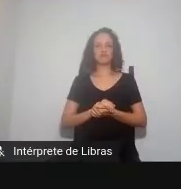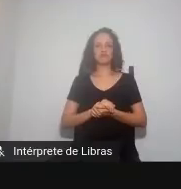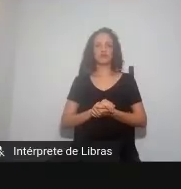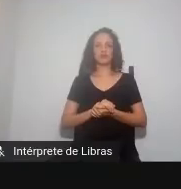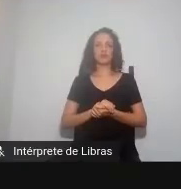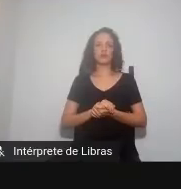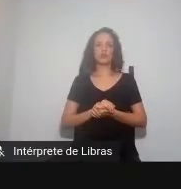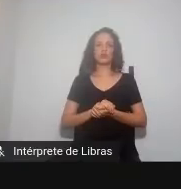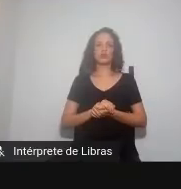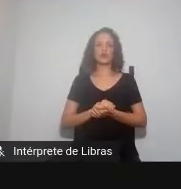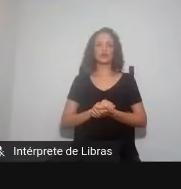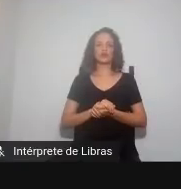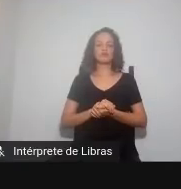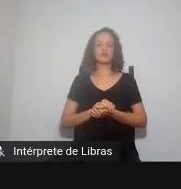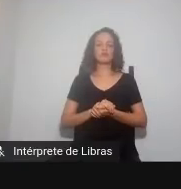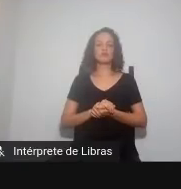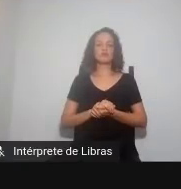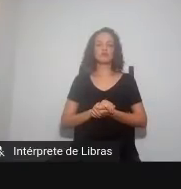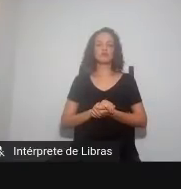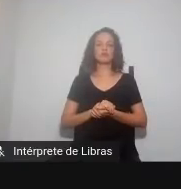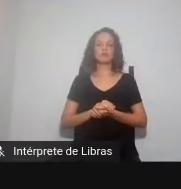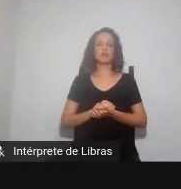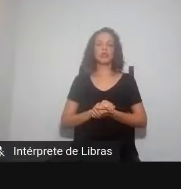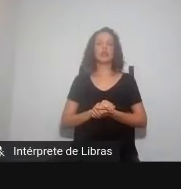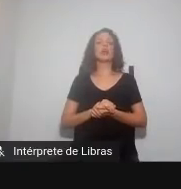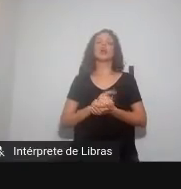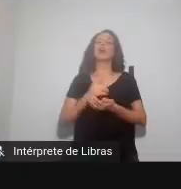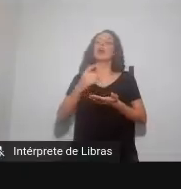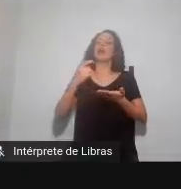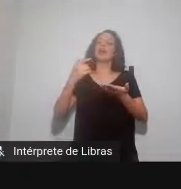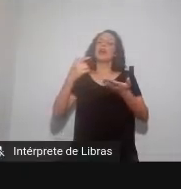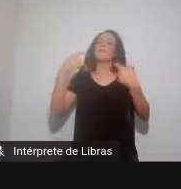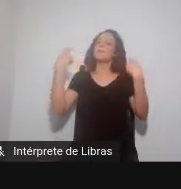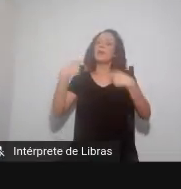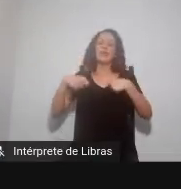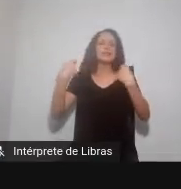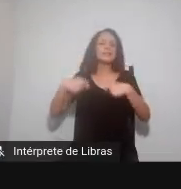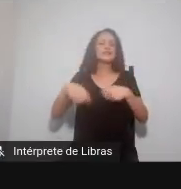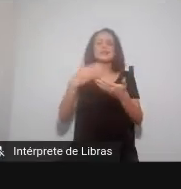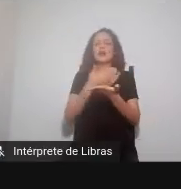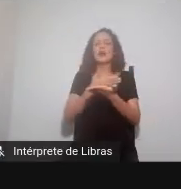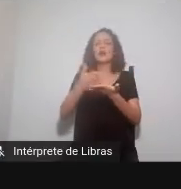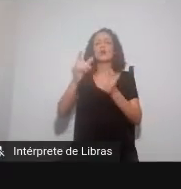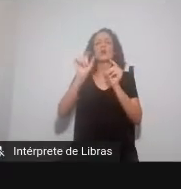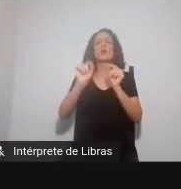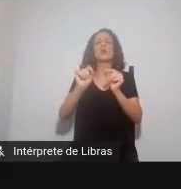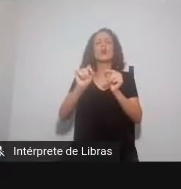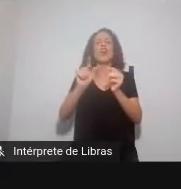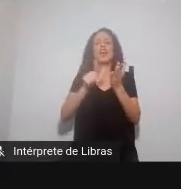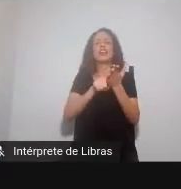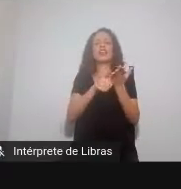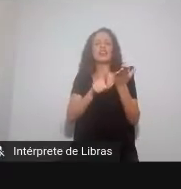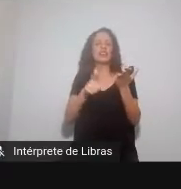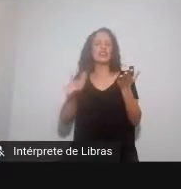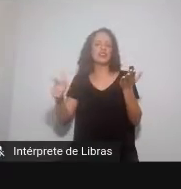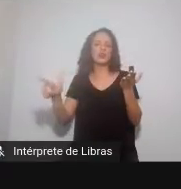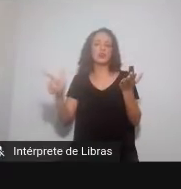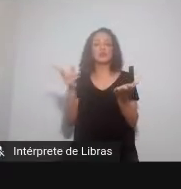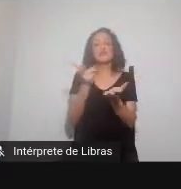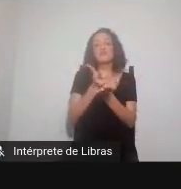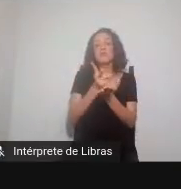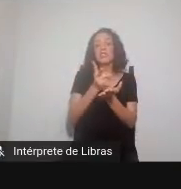jeito de iniciar de outra maneira que não pela literatura. E do trabalho de literatura, eu